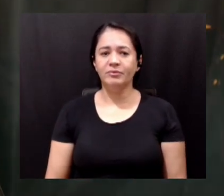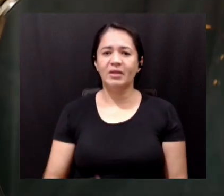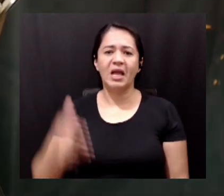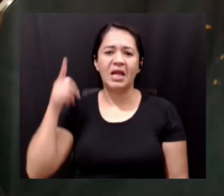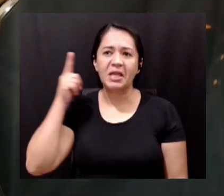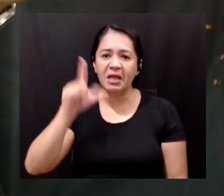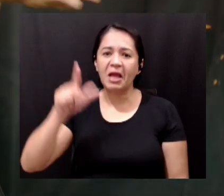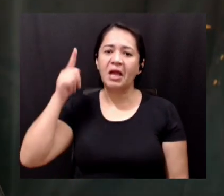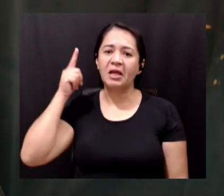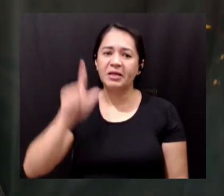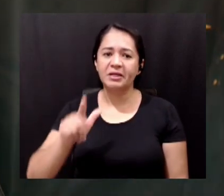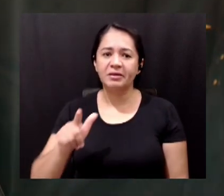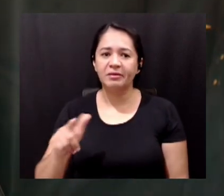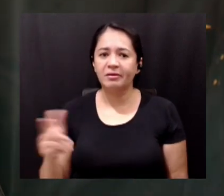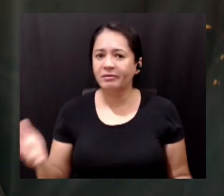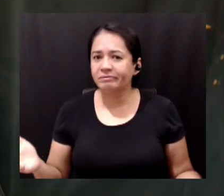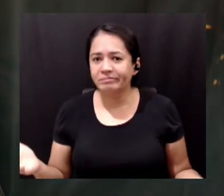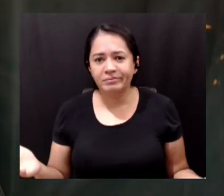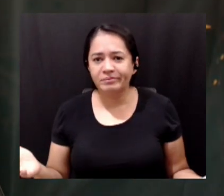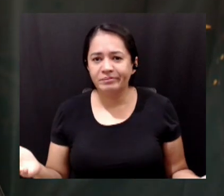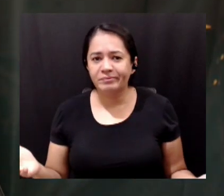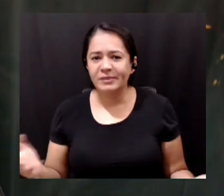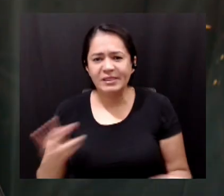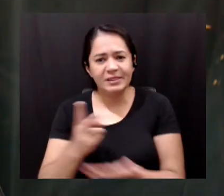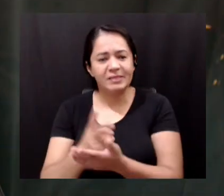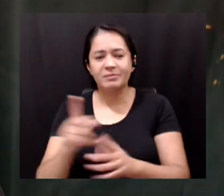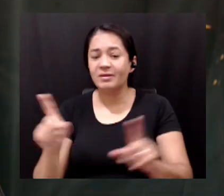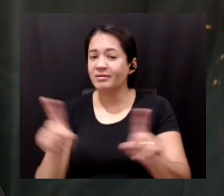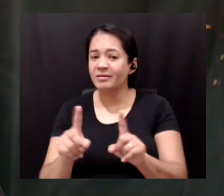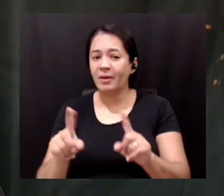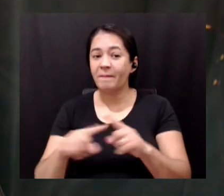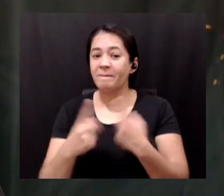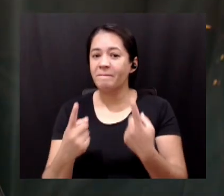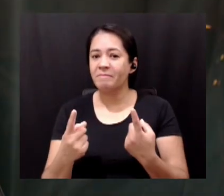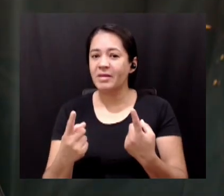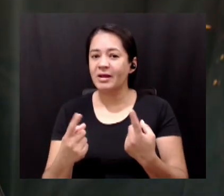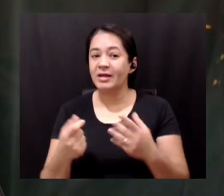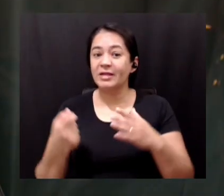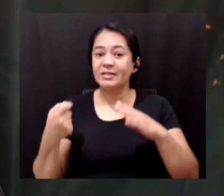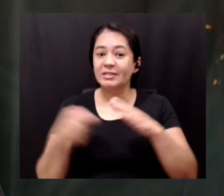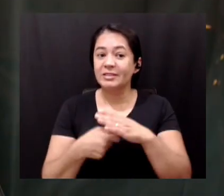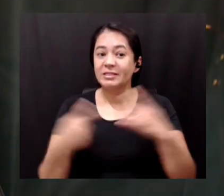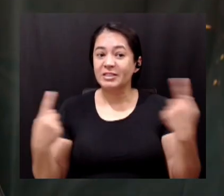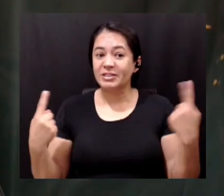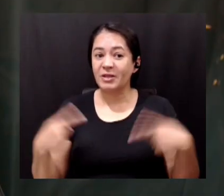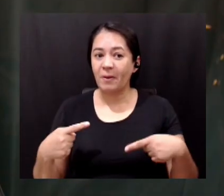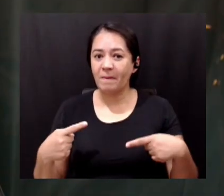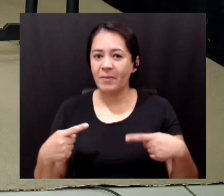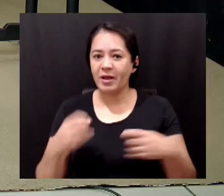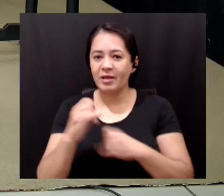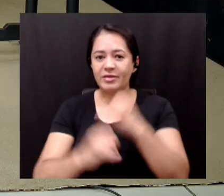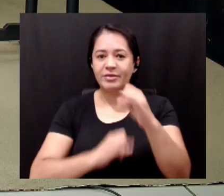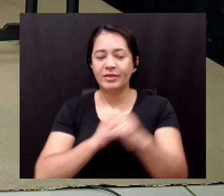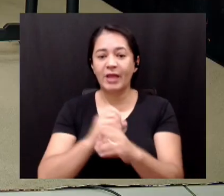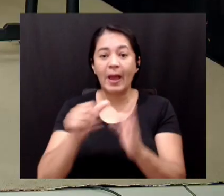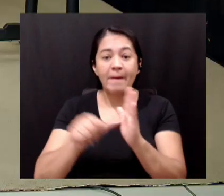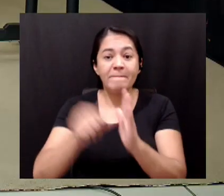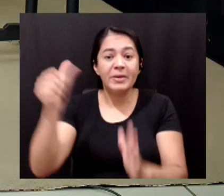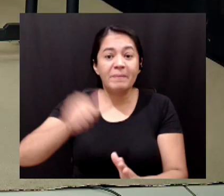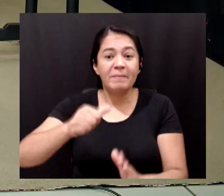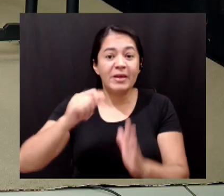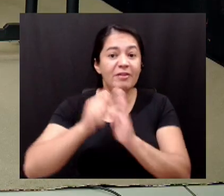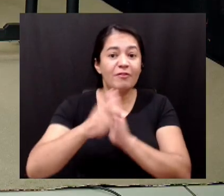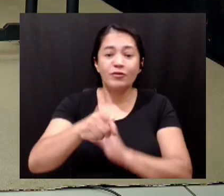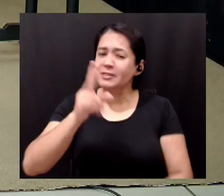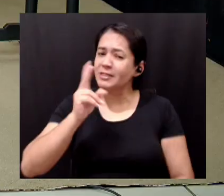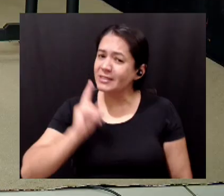na terceira. Exato. Agora, nas apostas online, as primeiras você sempre ganha. Entende? Você sempre ganha. Se tem uma